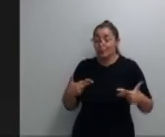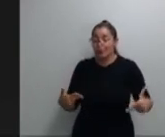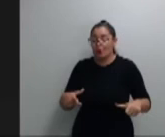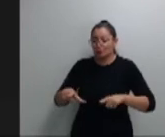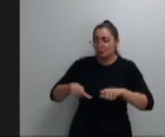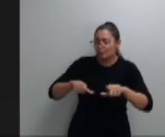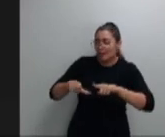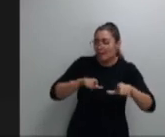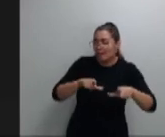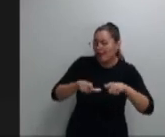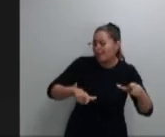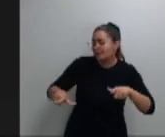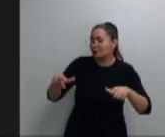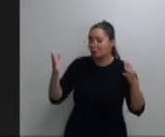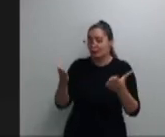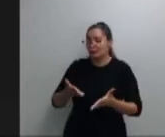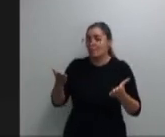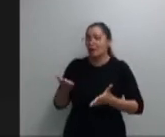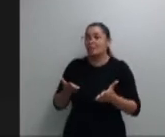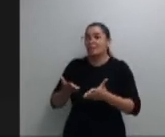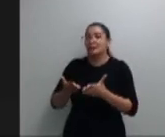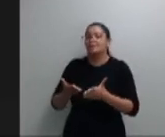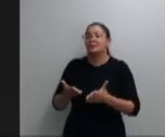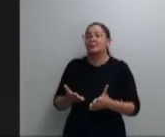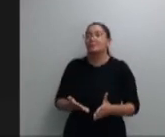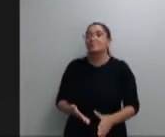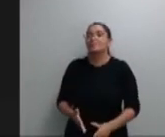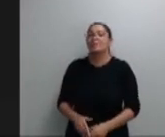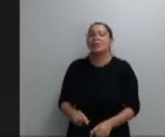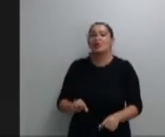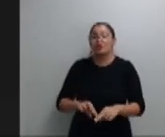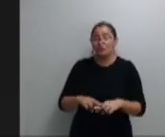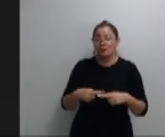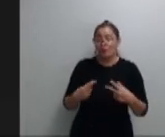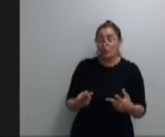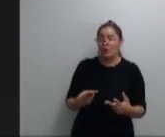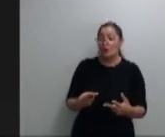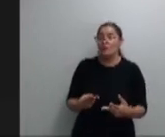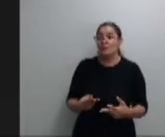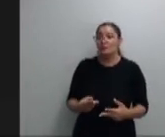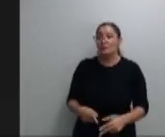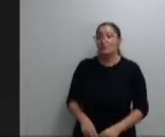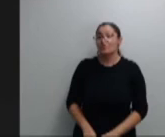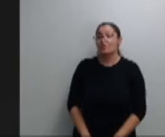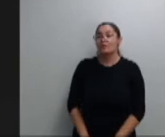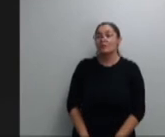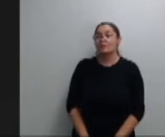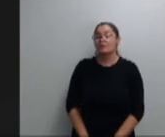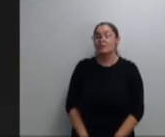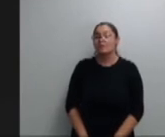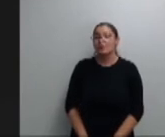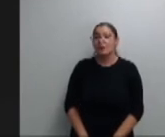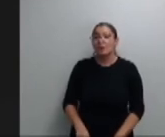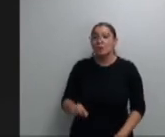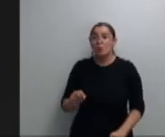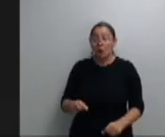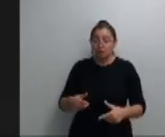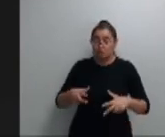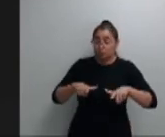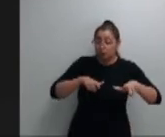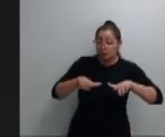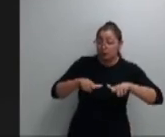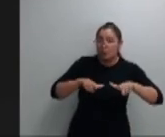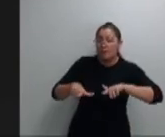com que os efeitos de qualquer operação que envolva mercado relevante possam ser sentidos no âmbito concorrencial